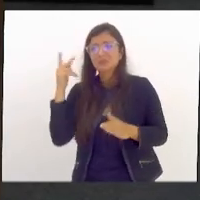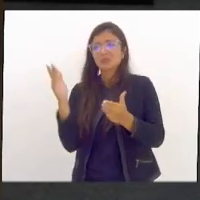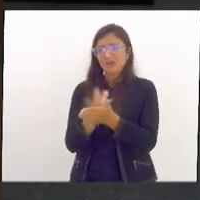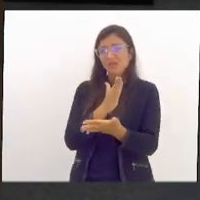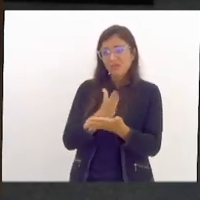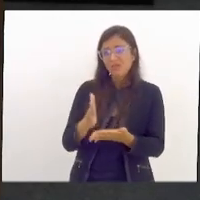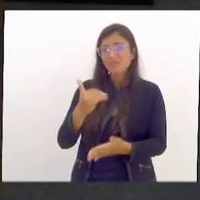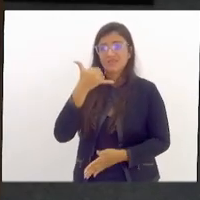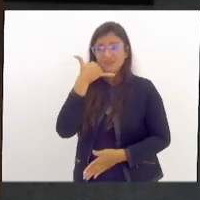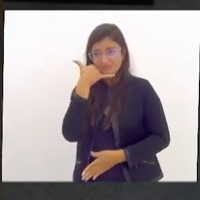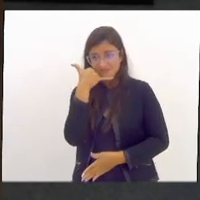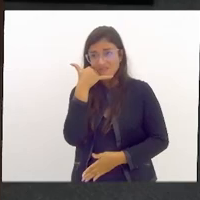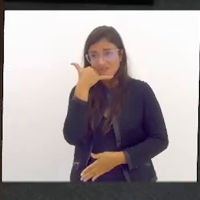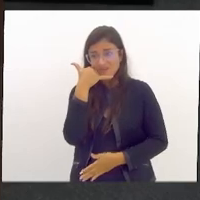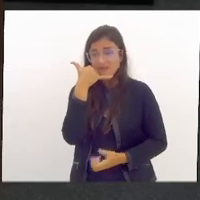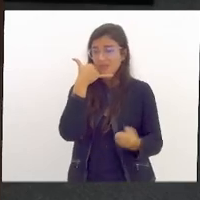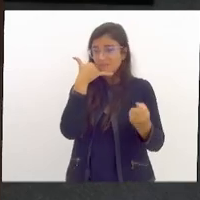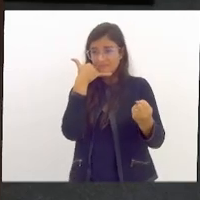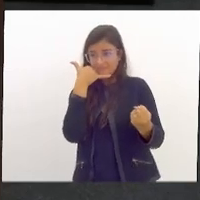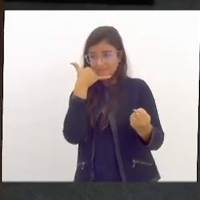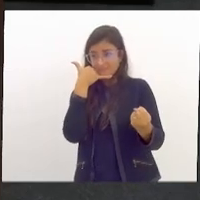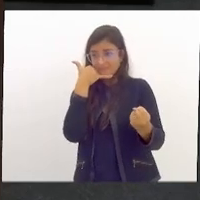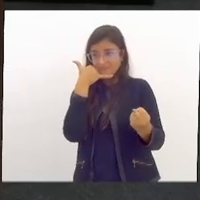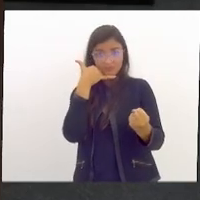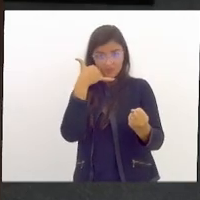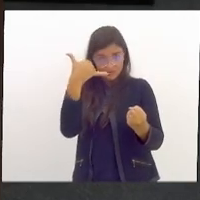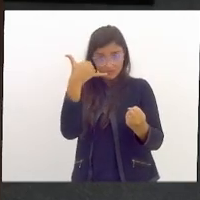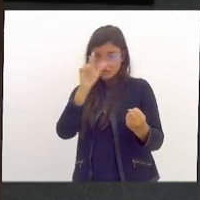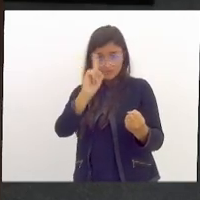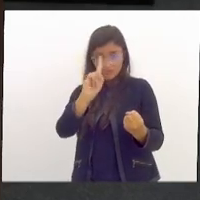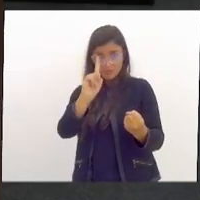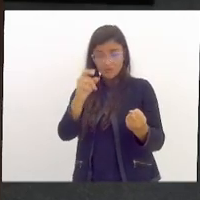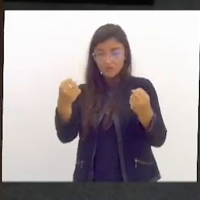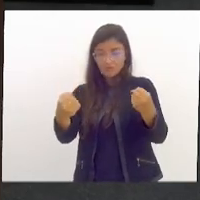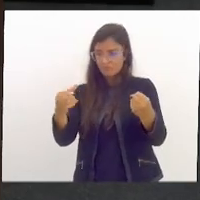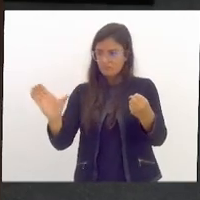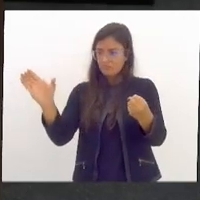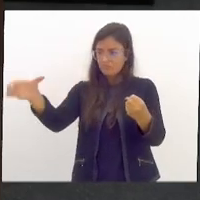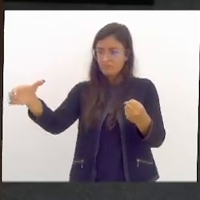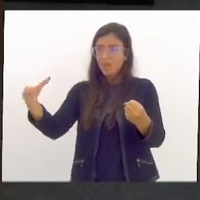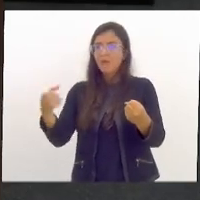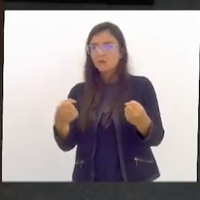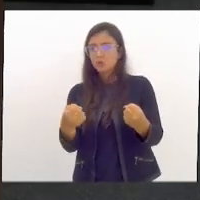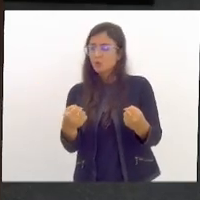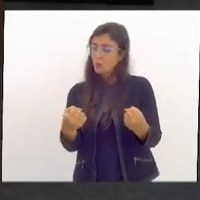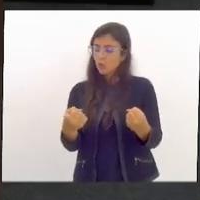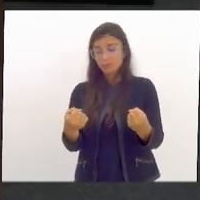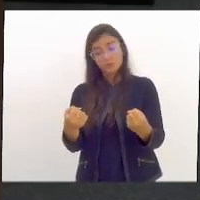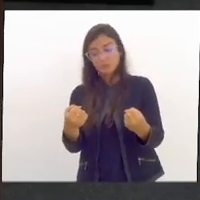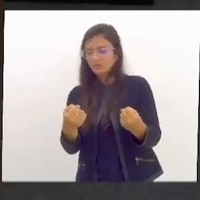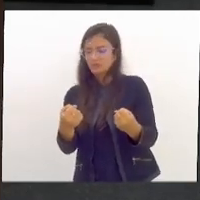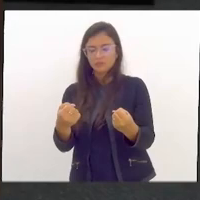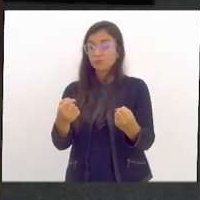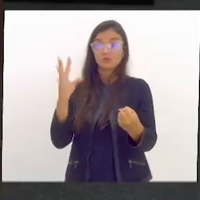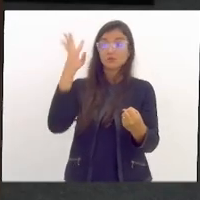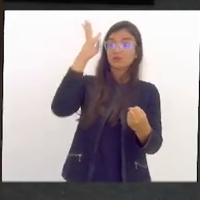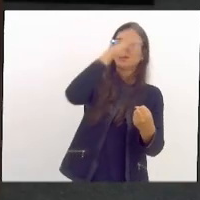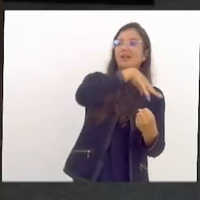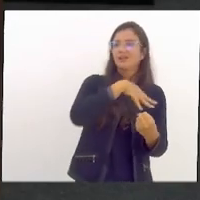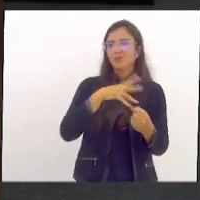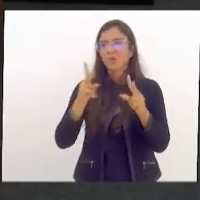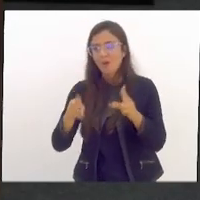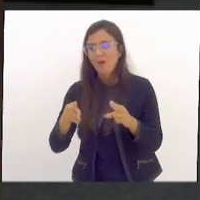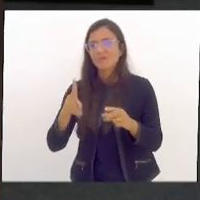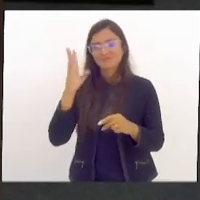telefone e nem segura o aparelho, né? E pode dar o desvio de atenção da mesma